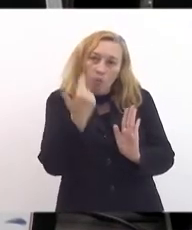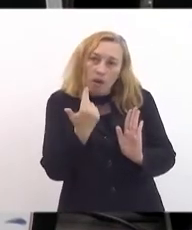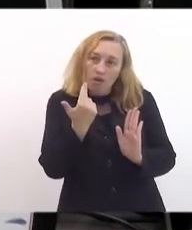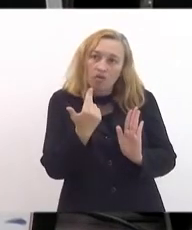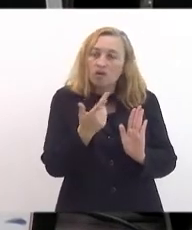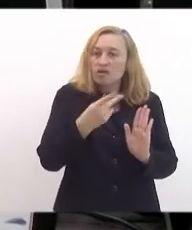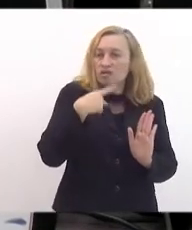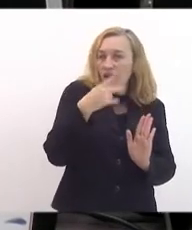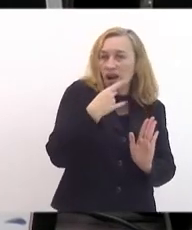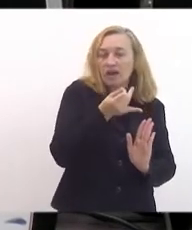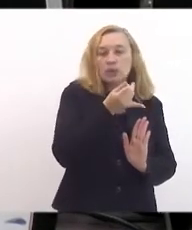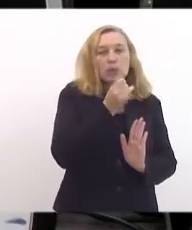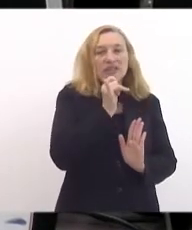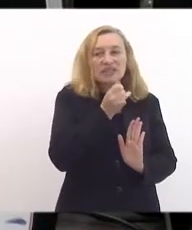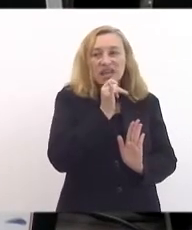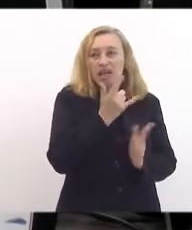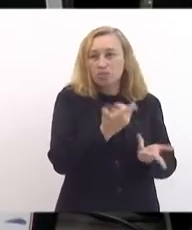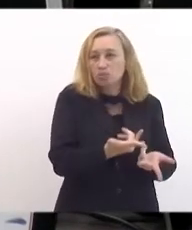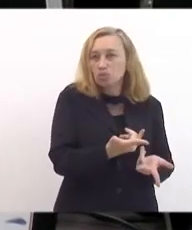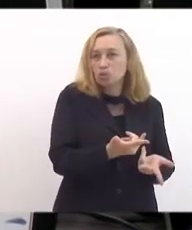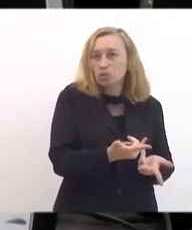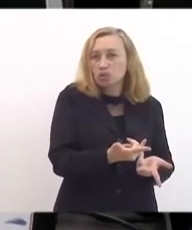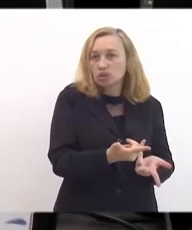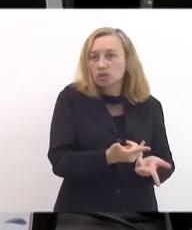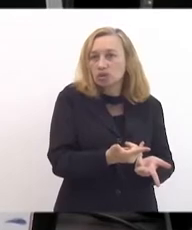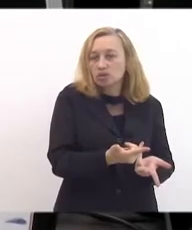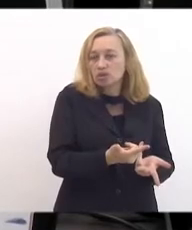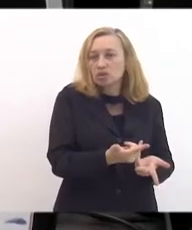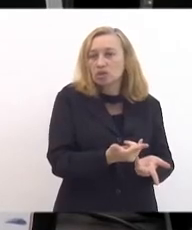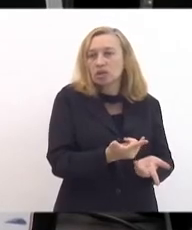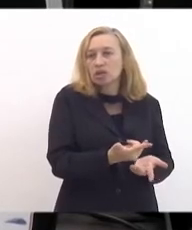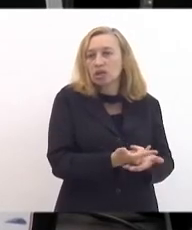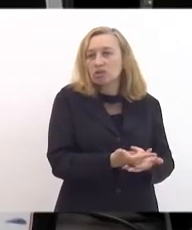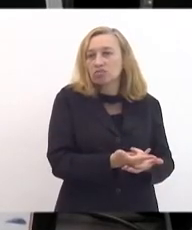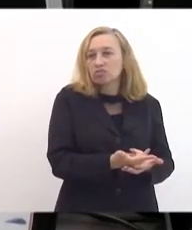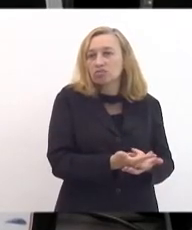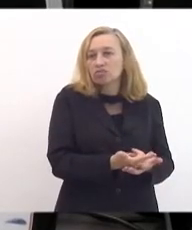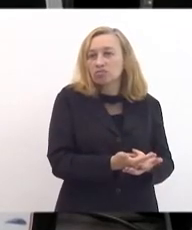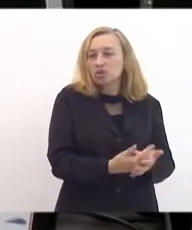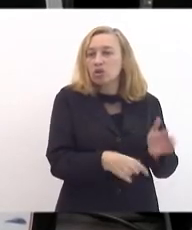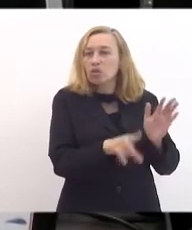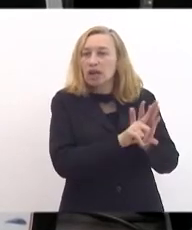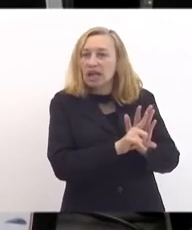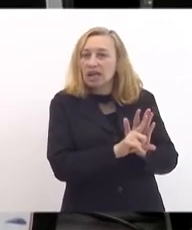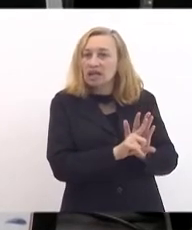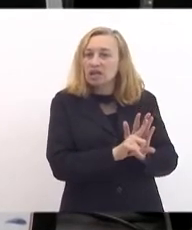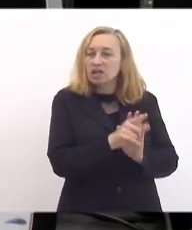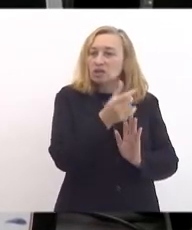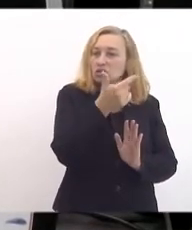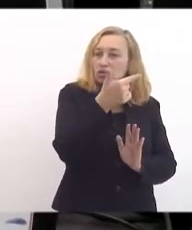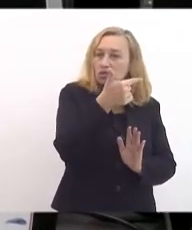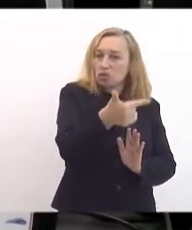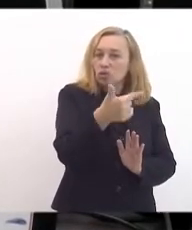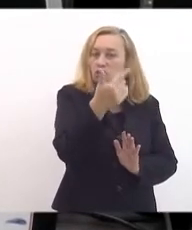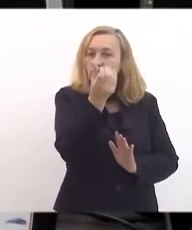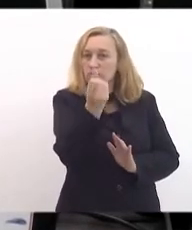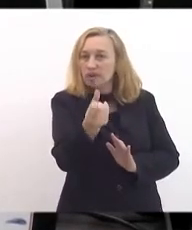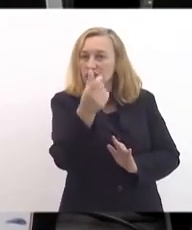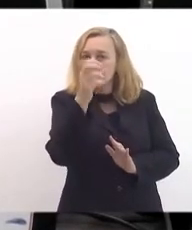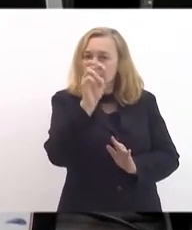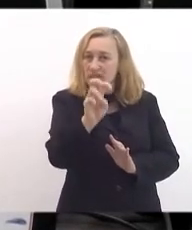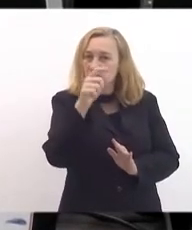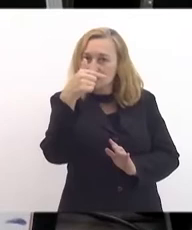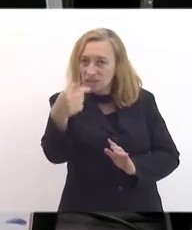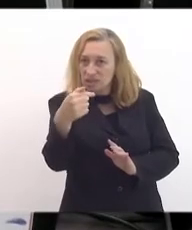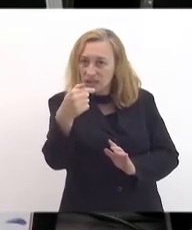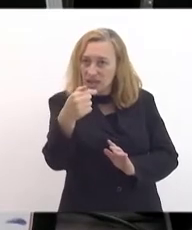aqui foi citado o exemplo né é de a princípio é uma lei 26265 7 que tem